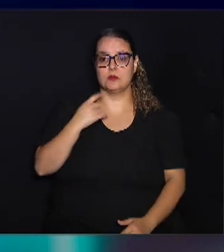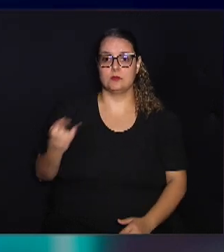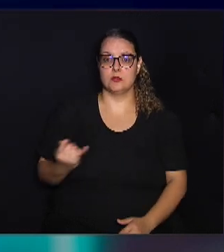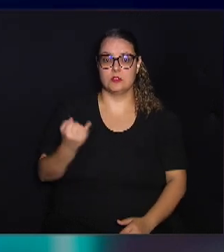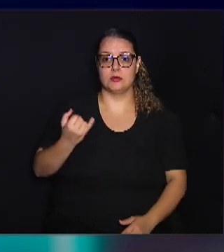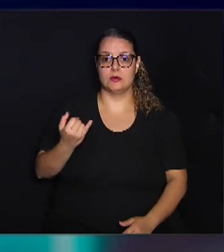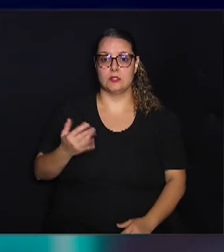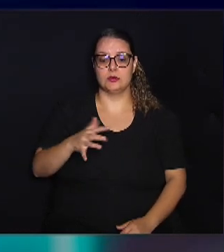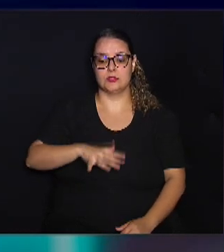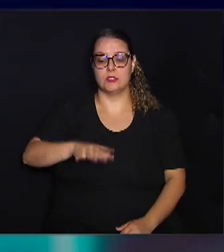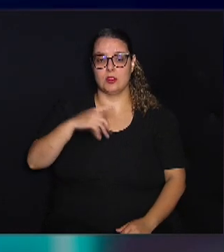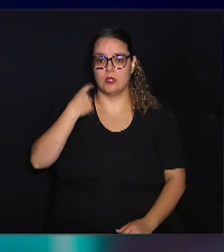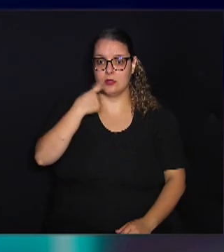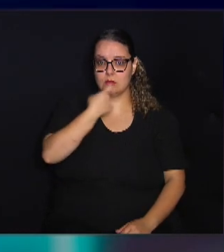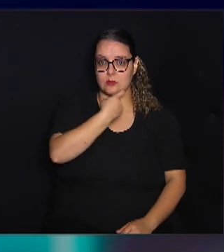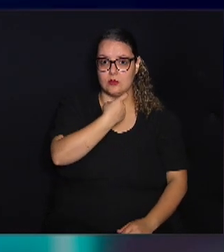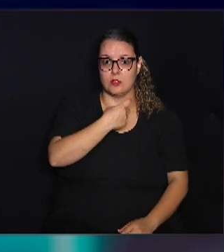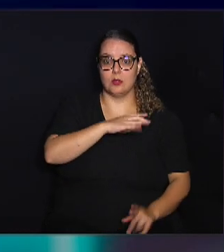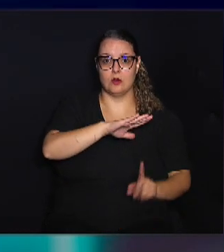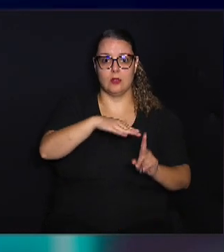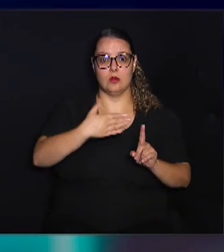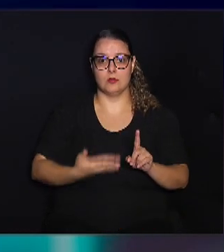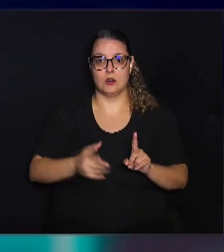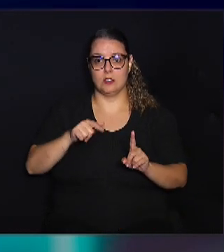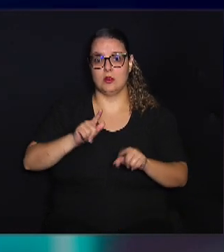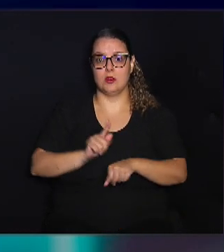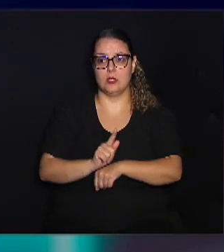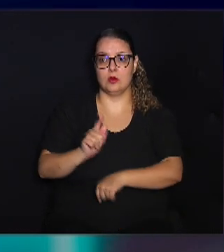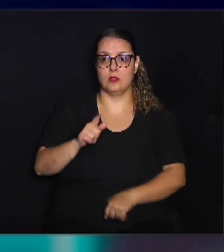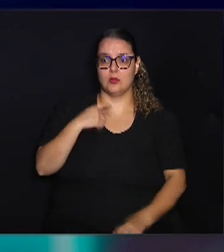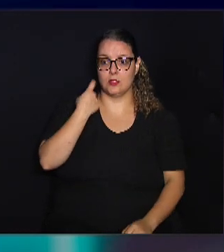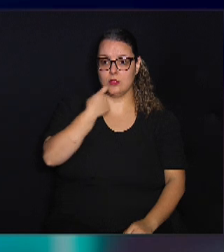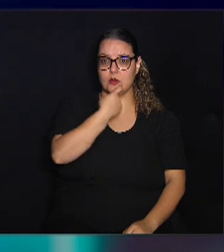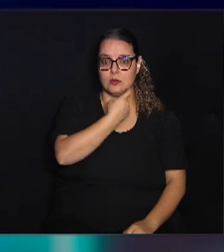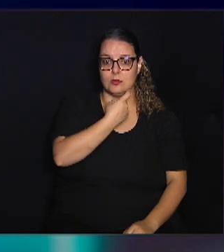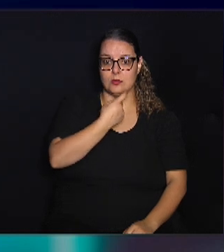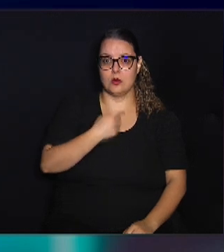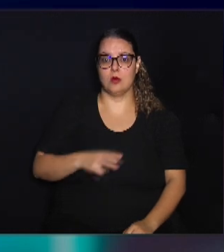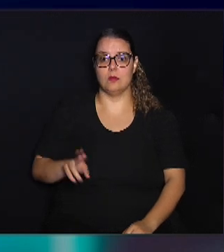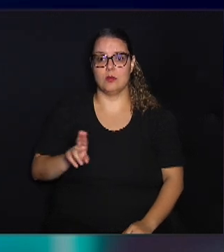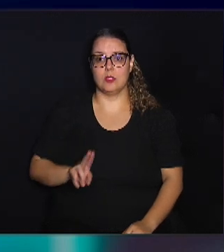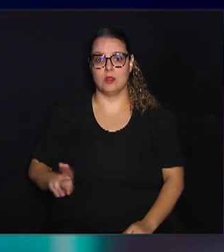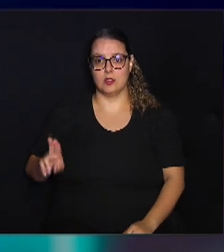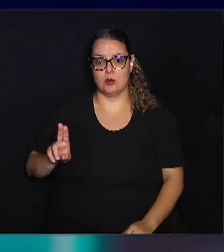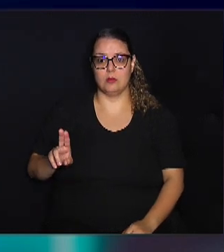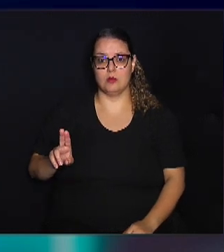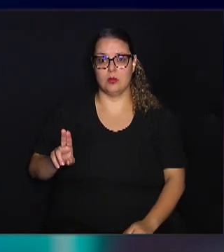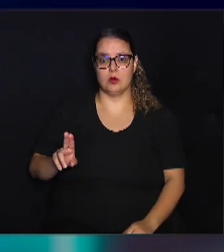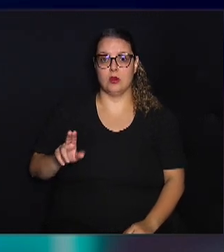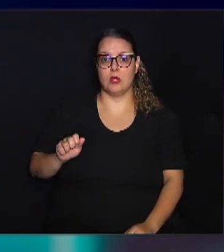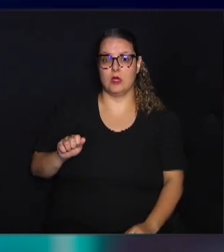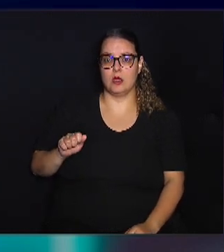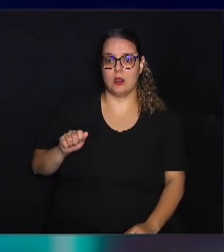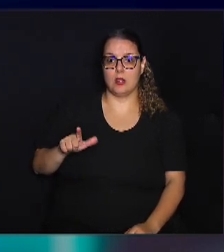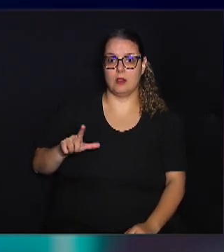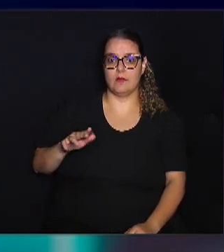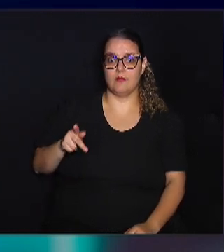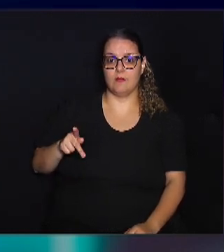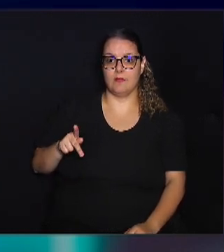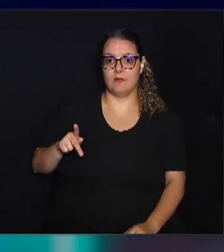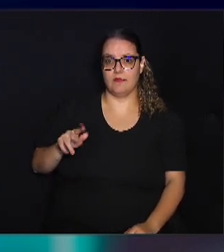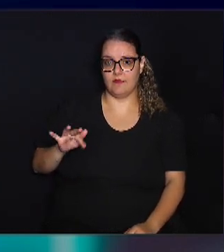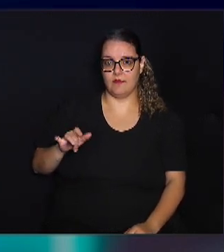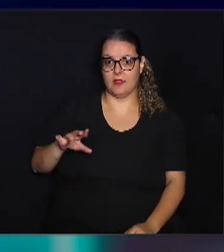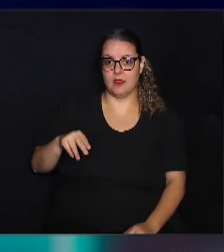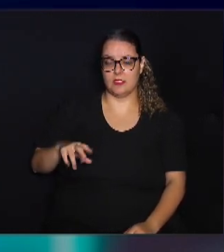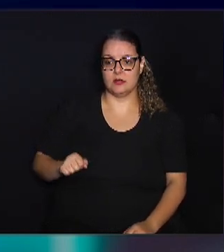área odontológica. O homenageado é graduado em odontologia pela Universidade Federal de Alfenas, com mestrado em bioengenharia